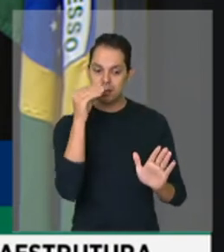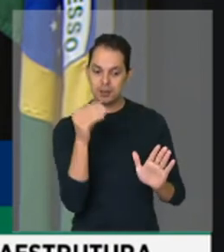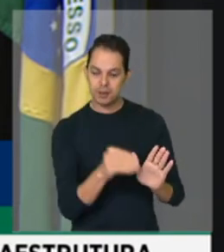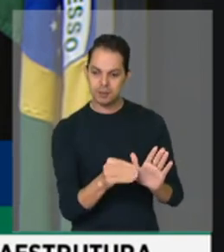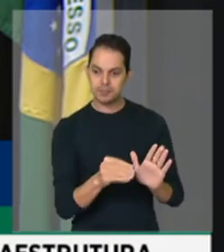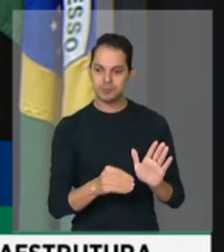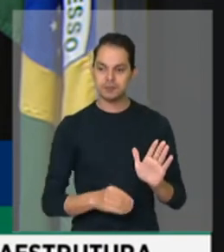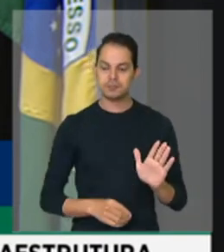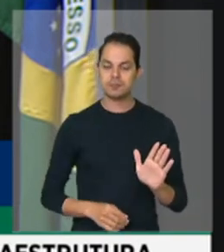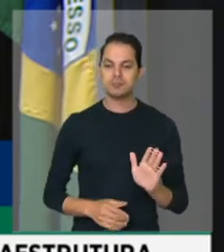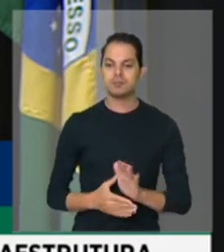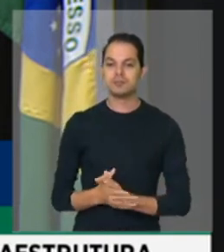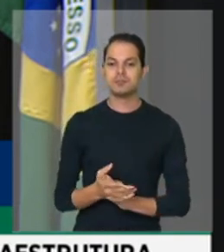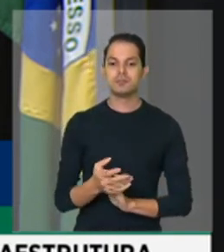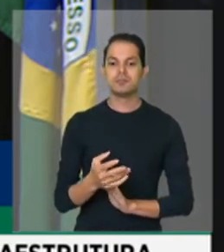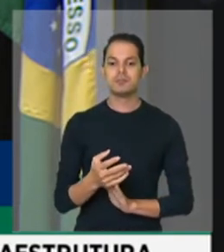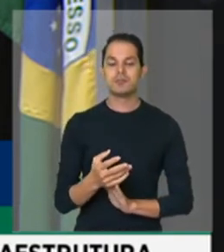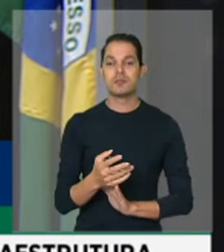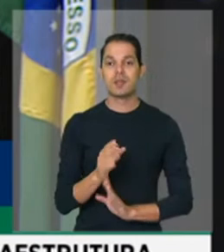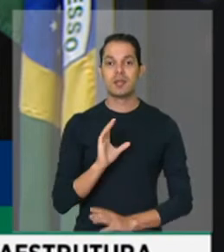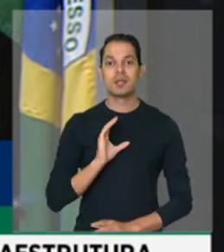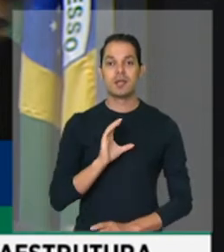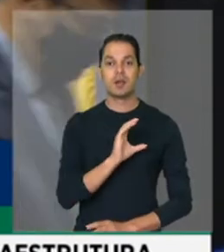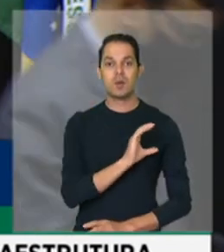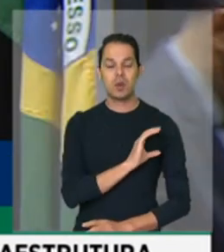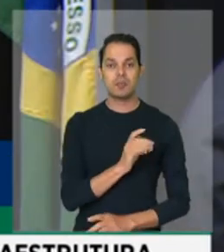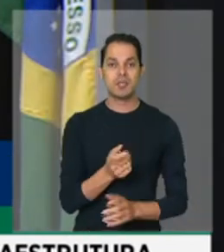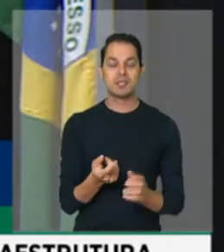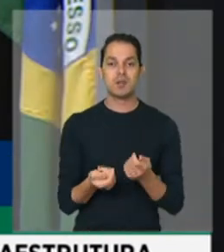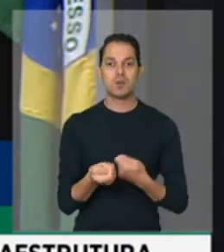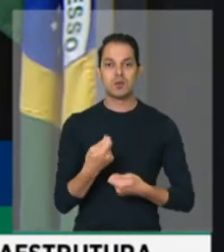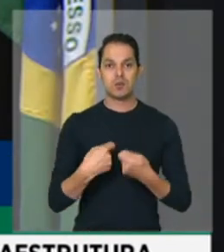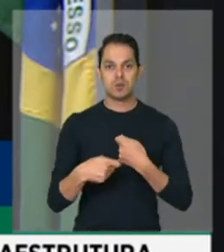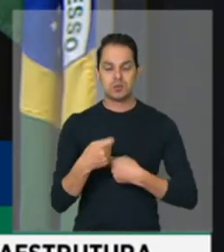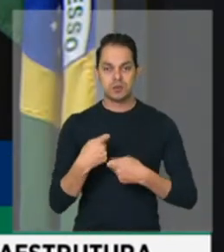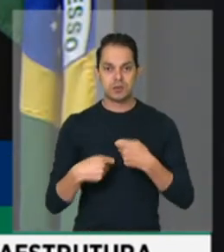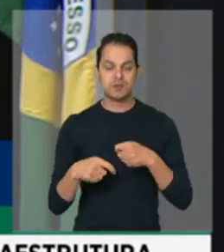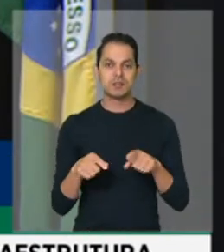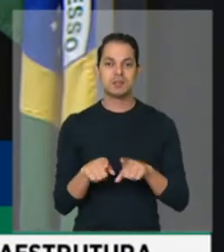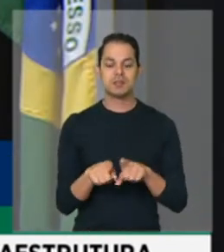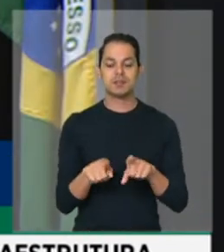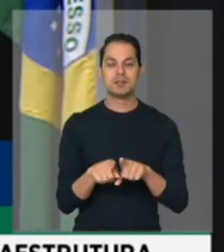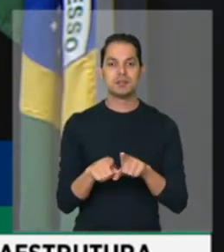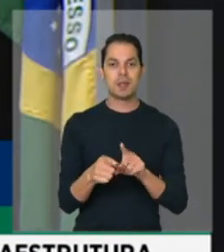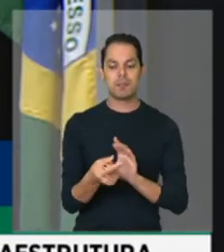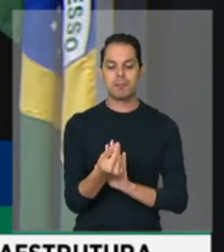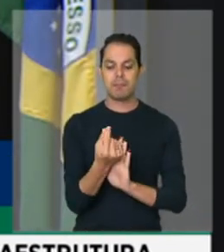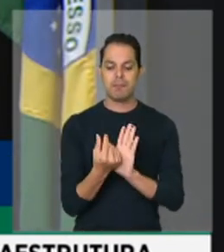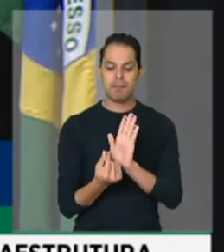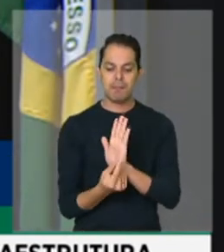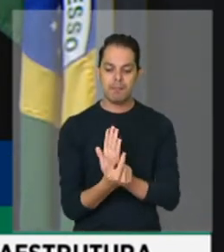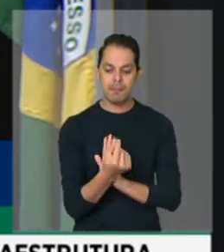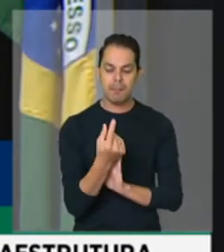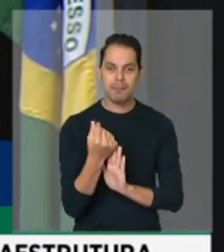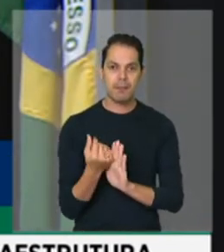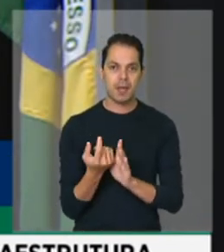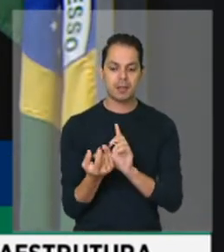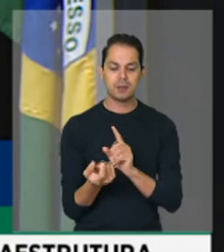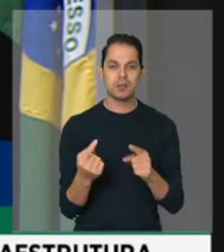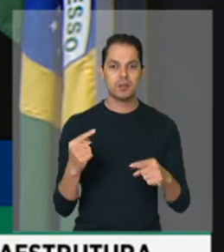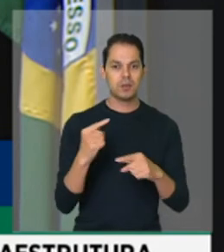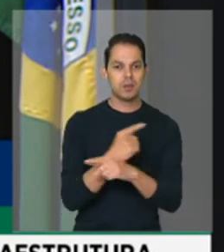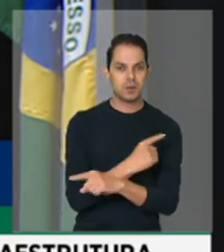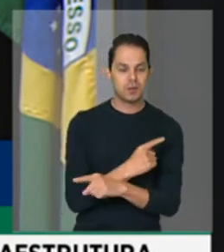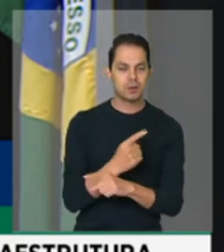apoiamento regimental, na Comissão de Finanças e Orçamento, pela inadequação orçamentária e financeira